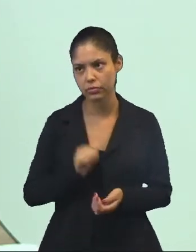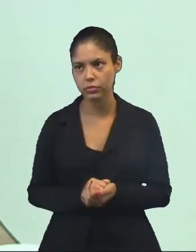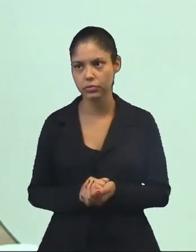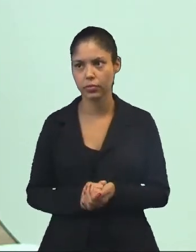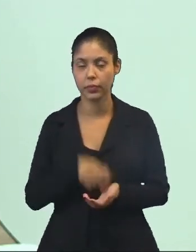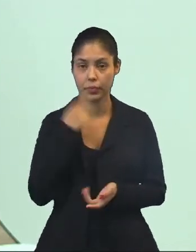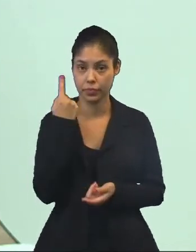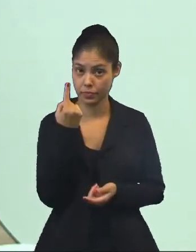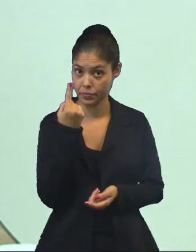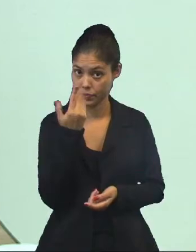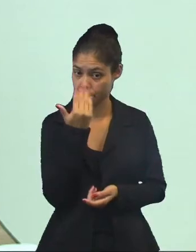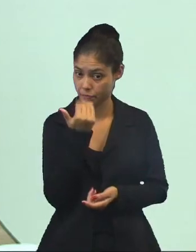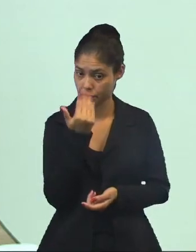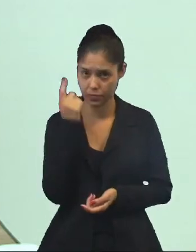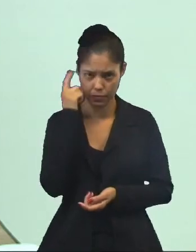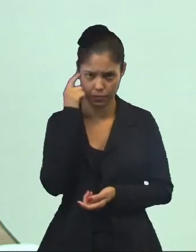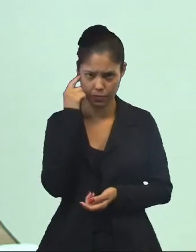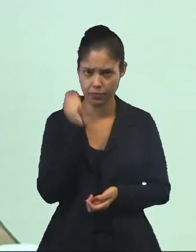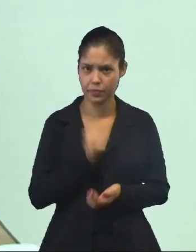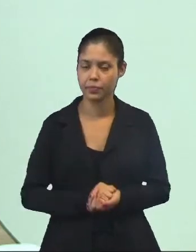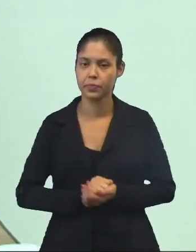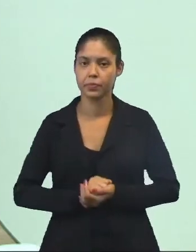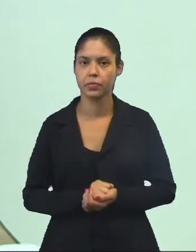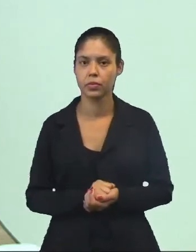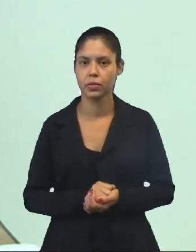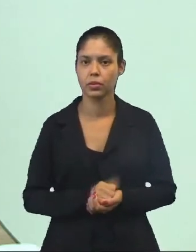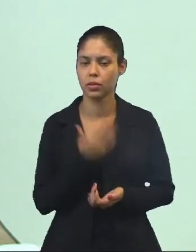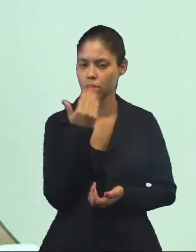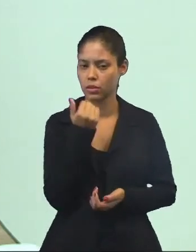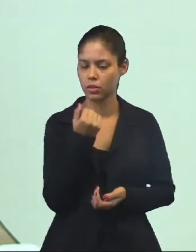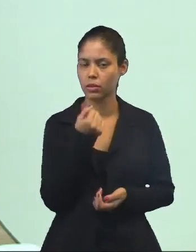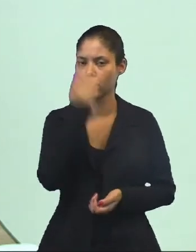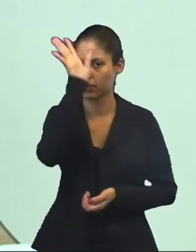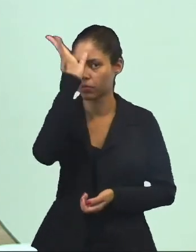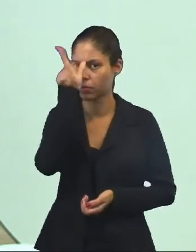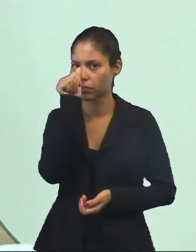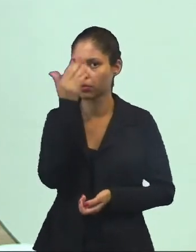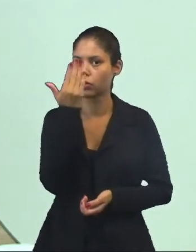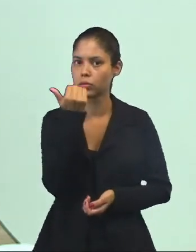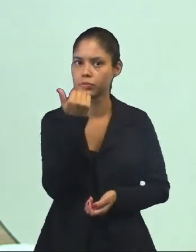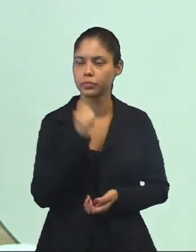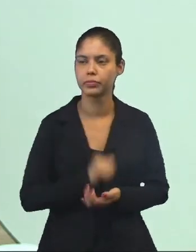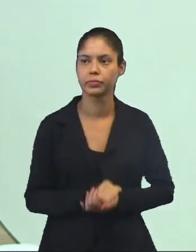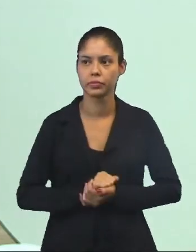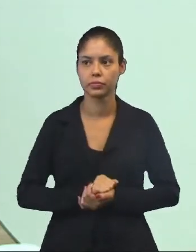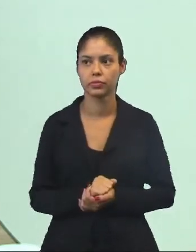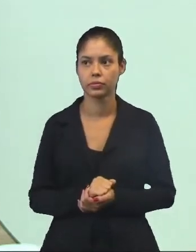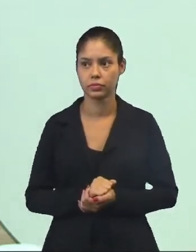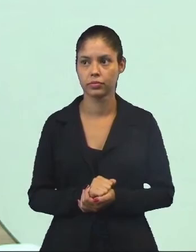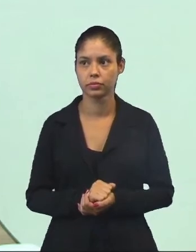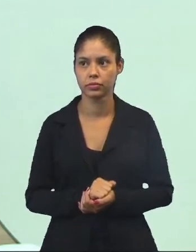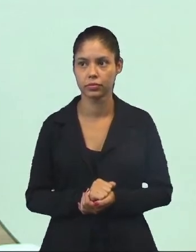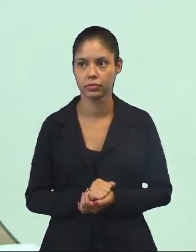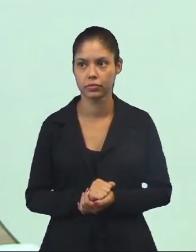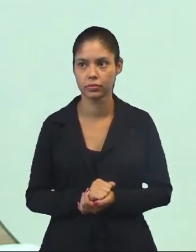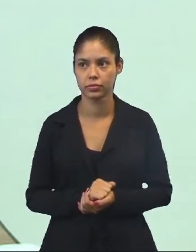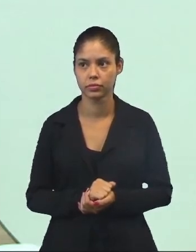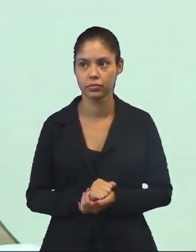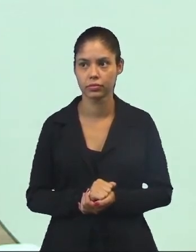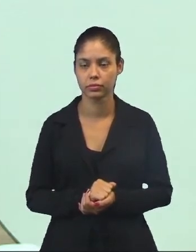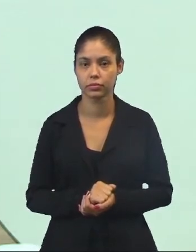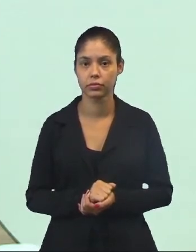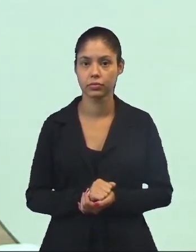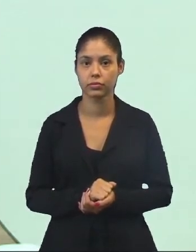cita um alimento, pensa um pouquinho aí, aliás, um alimento que o frango, ele faz uso, tá? Vocês lembraram? Olha